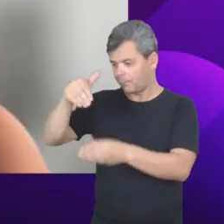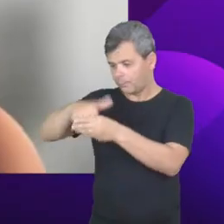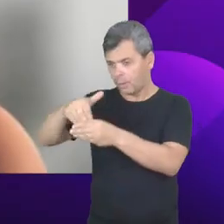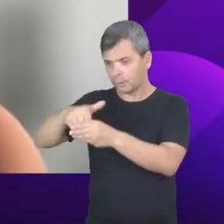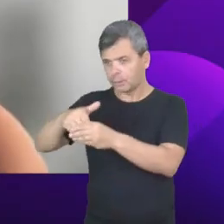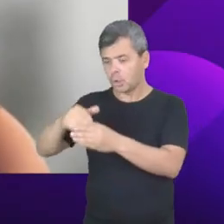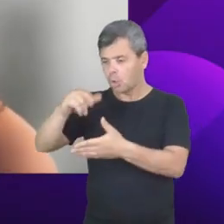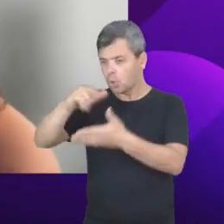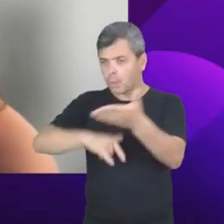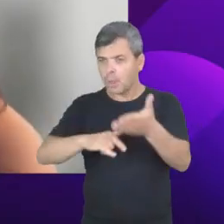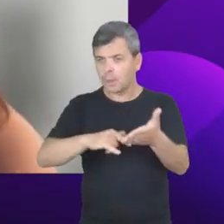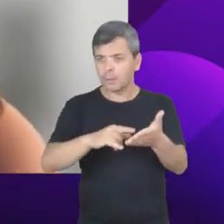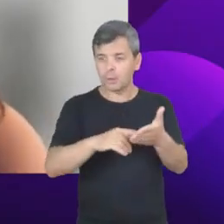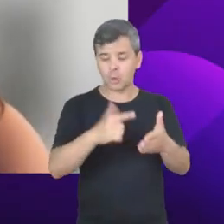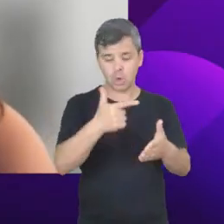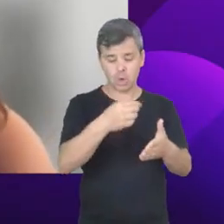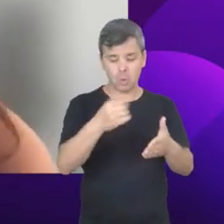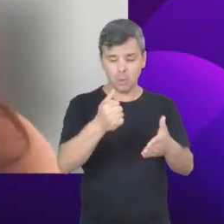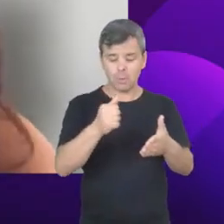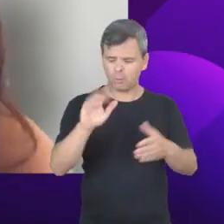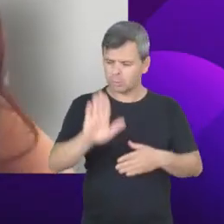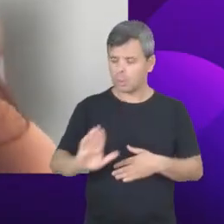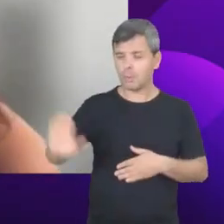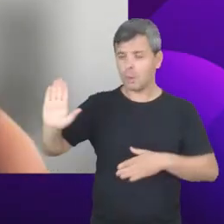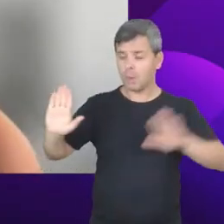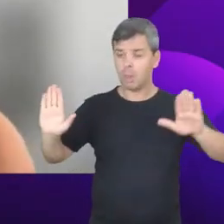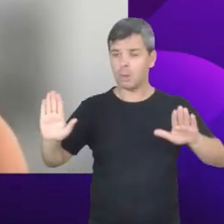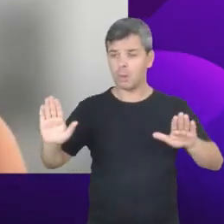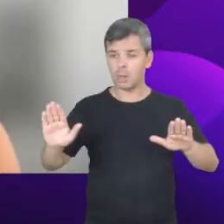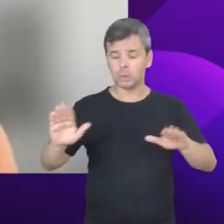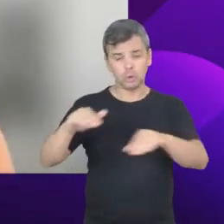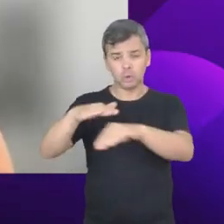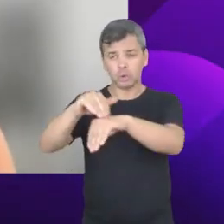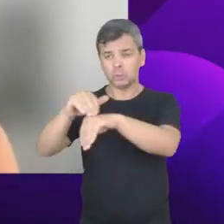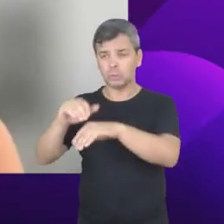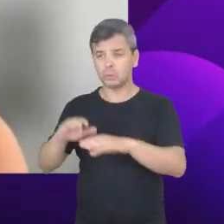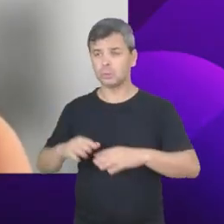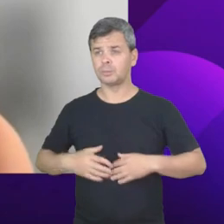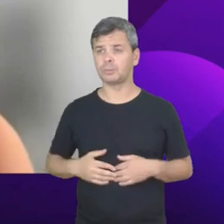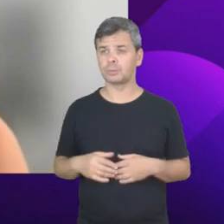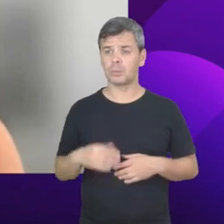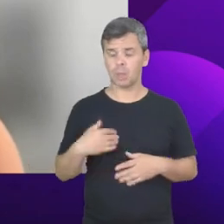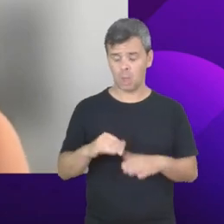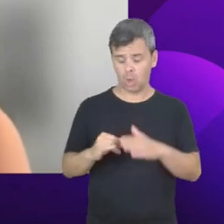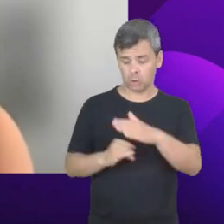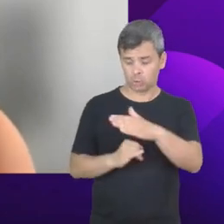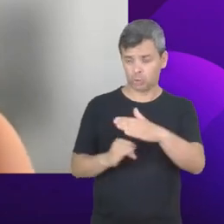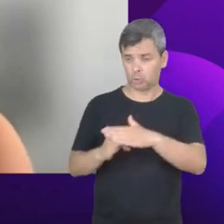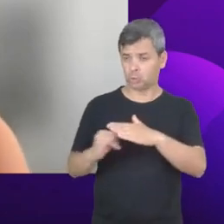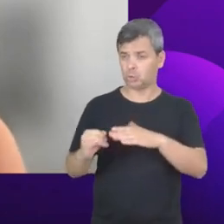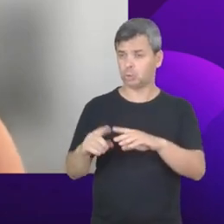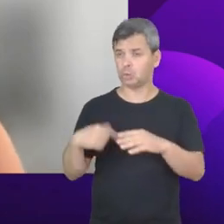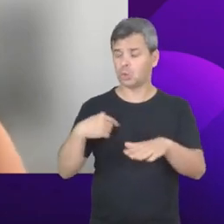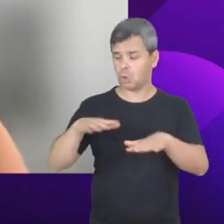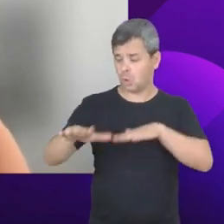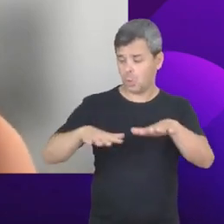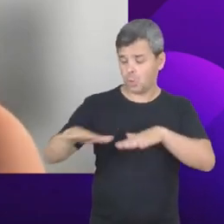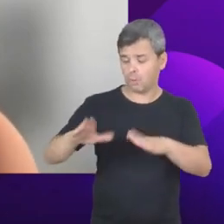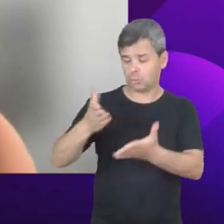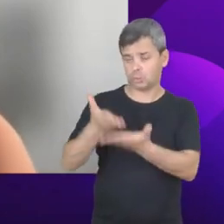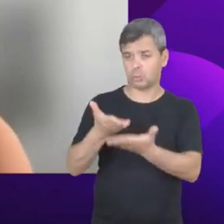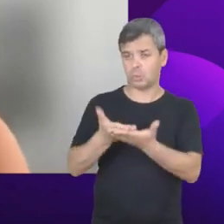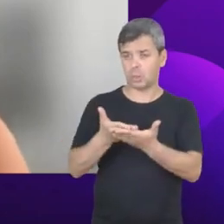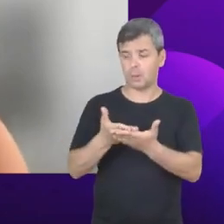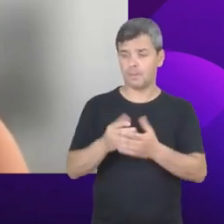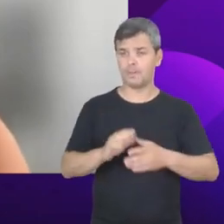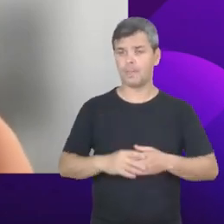Em 2022, foi feita uma campanha muito grande por parte das organizações de movimento estudantil